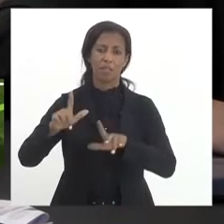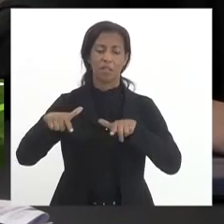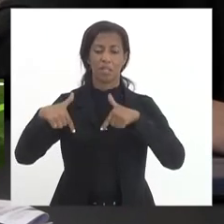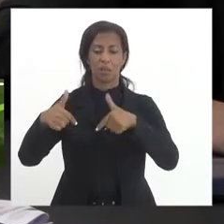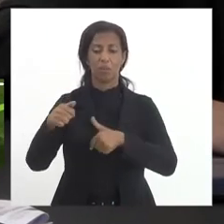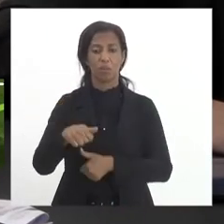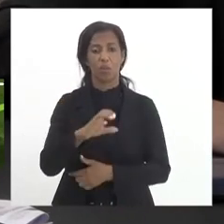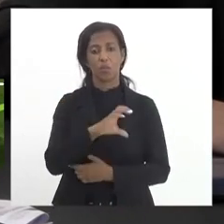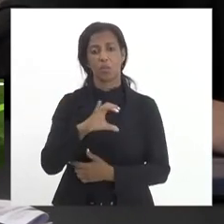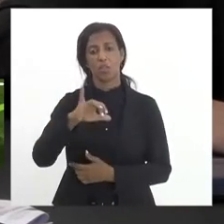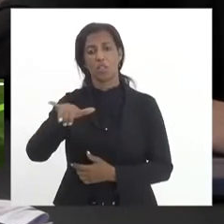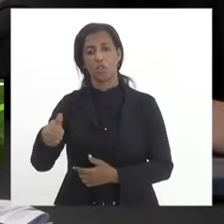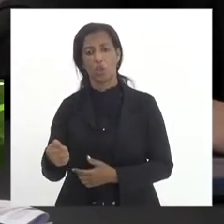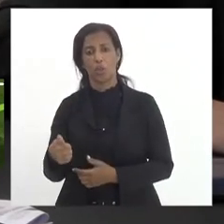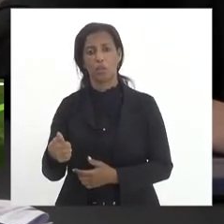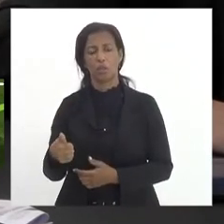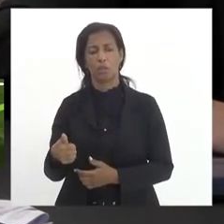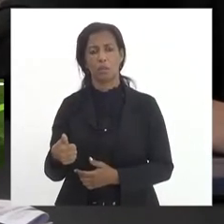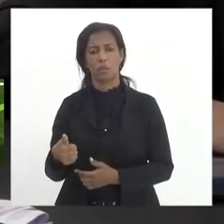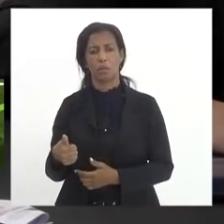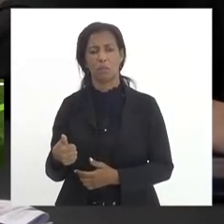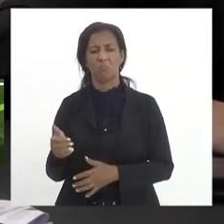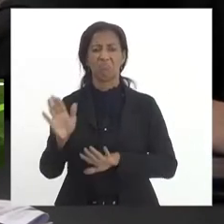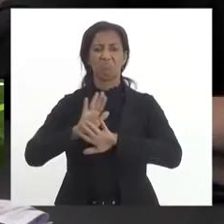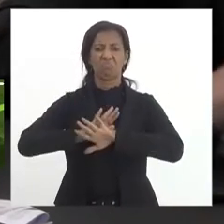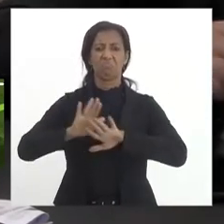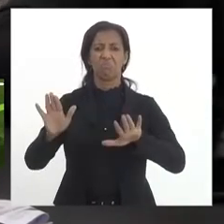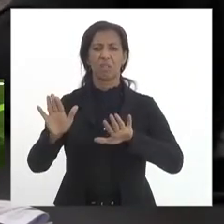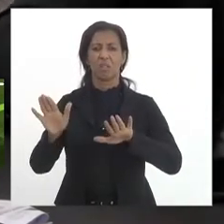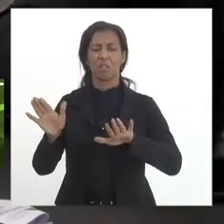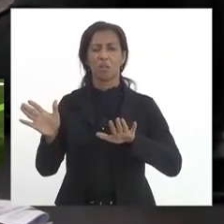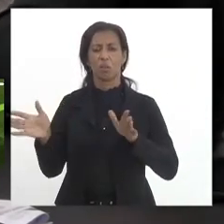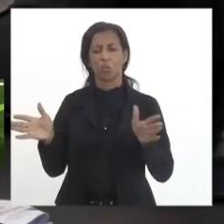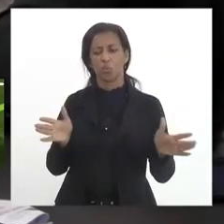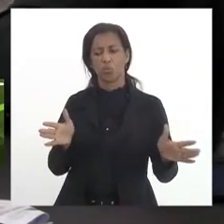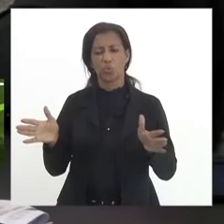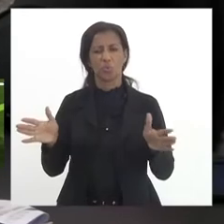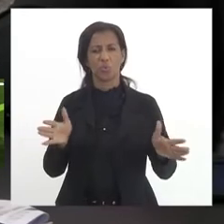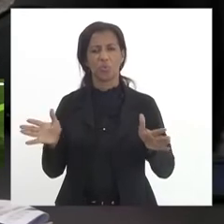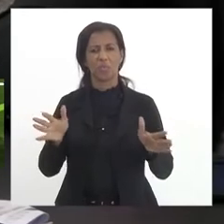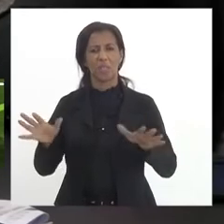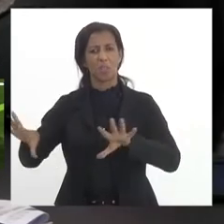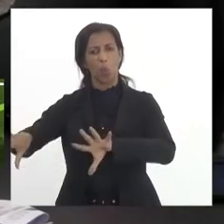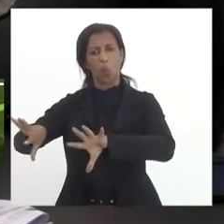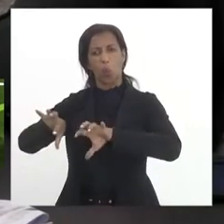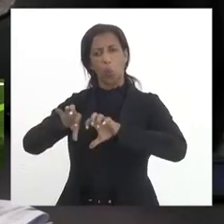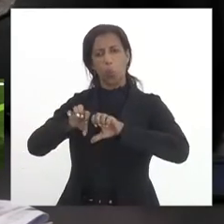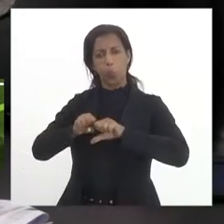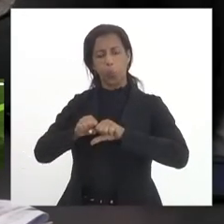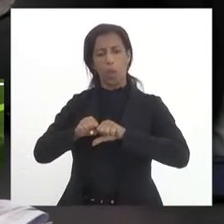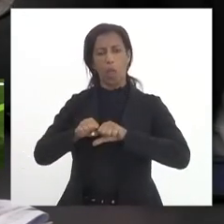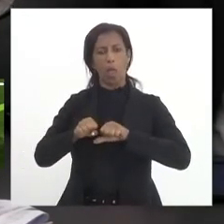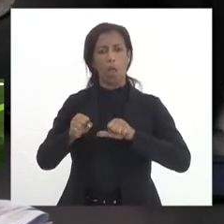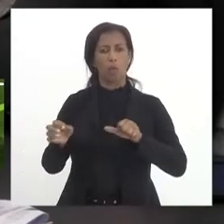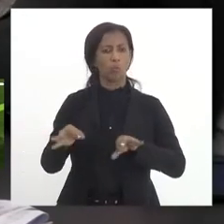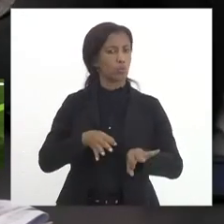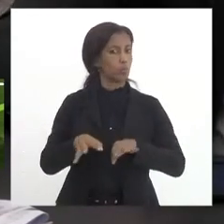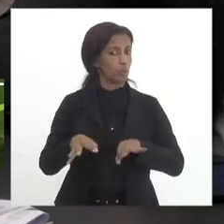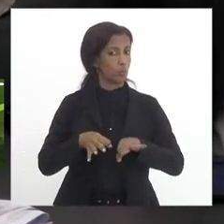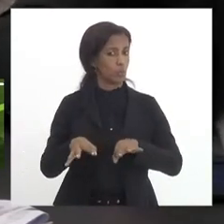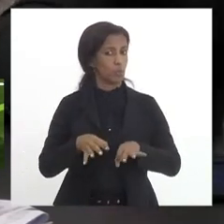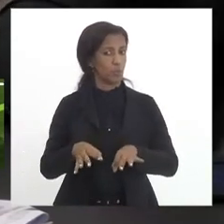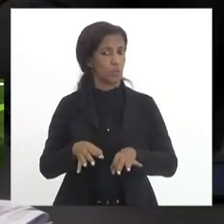com imparcialidade, não deixando os vieses ideológicos contaminarem a análise de projetos. Então, isso